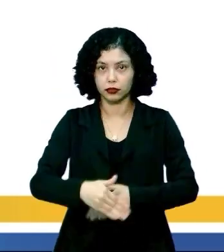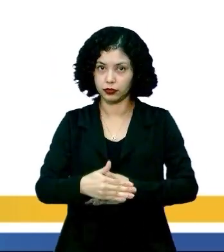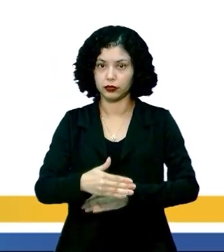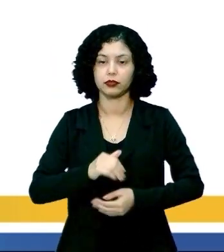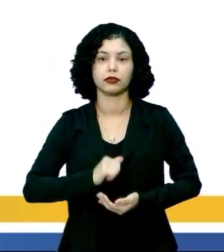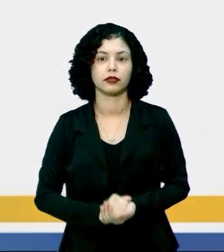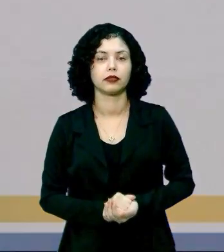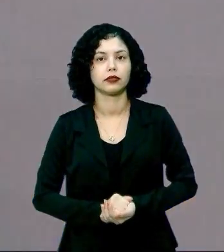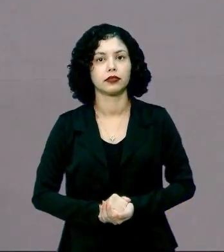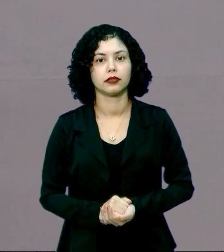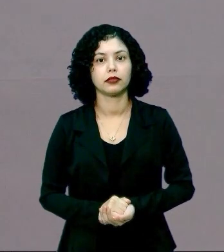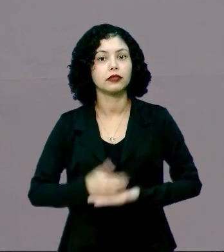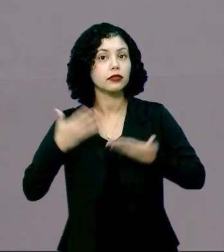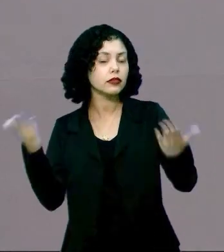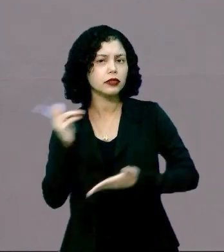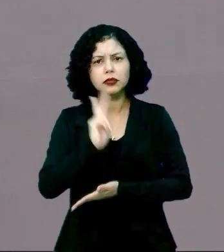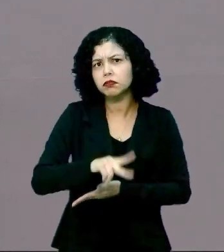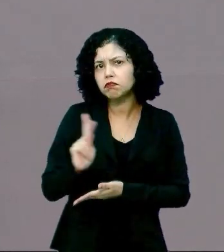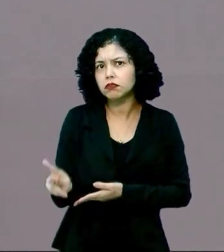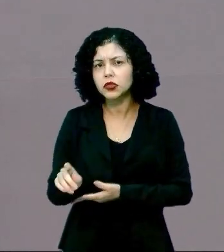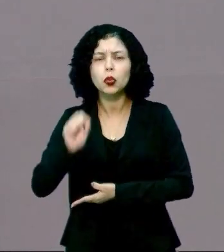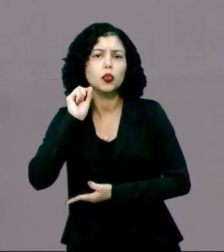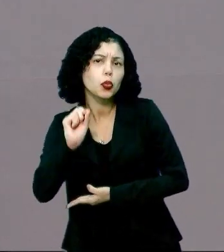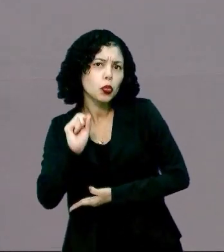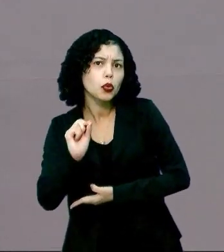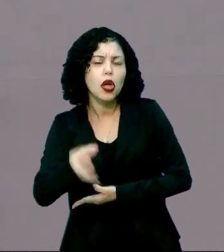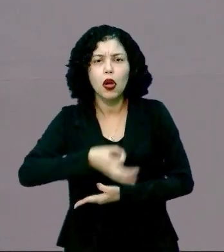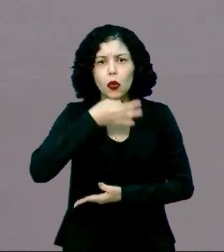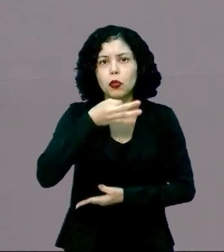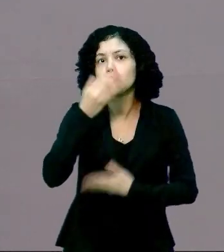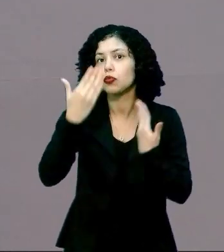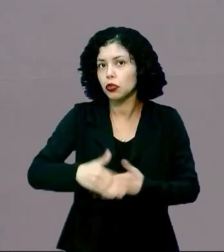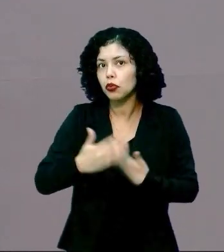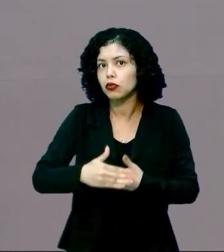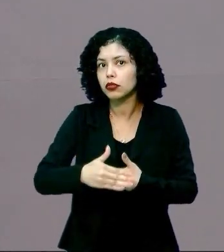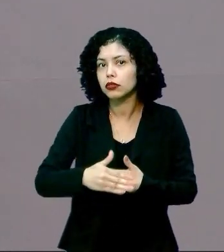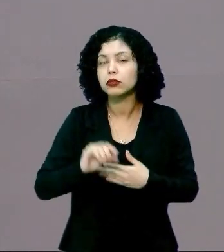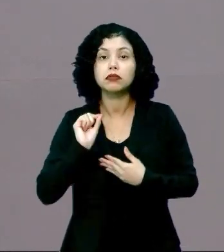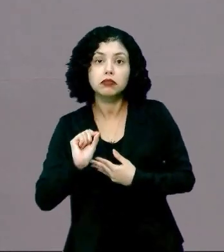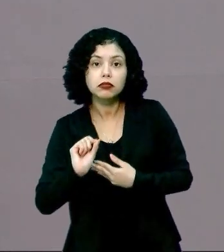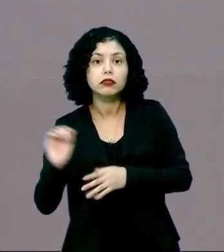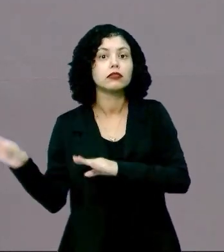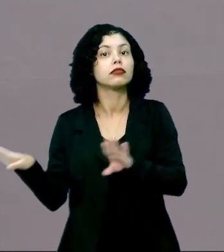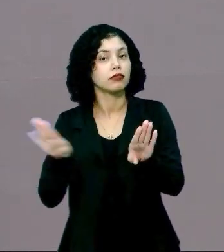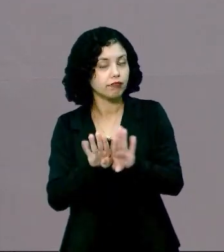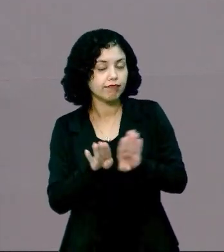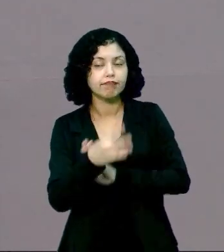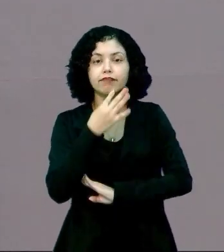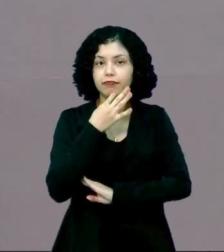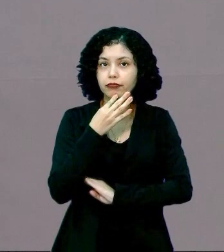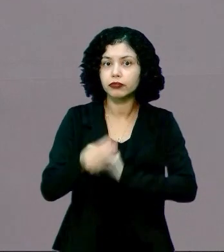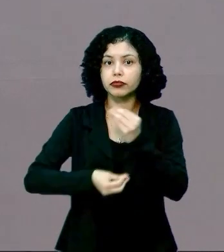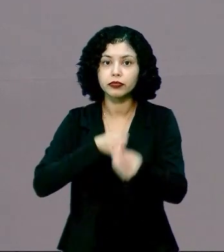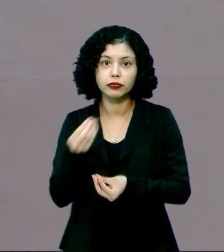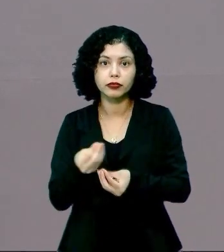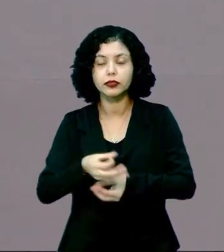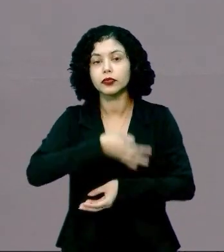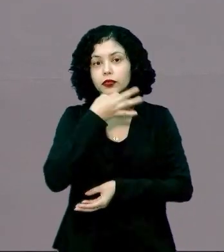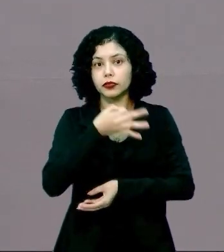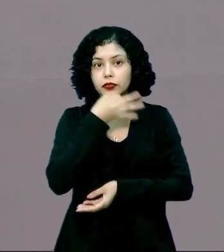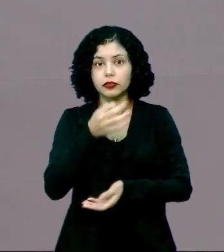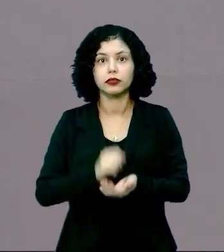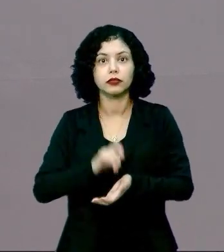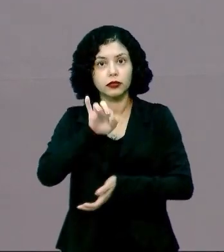de provas. Mas, professora, o que seriam argumentos de provas? Ele também é conhecido como argumentos